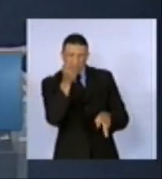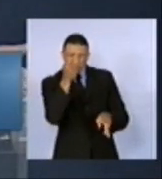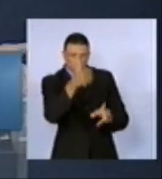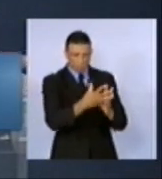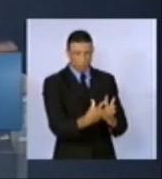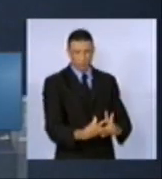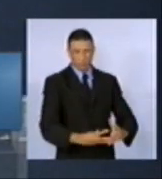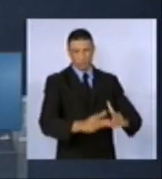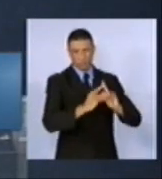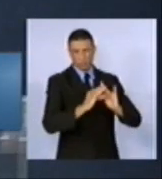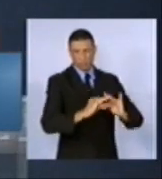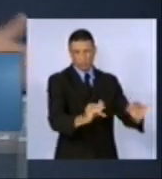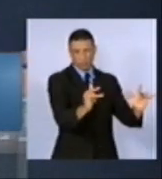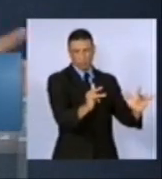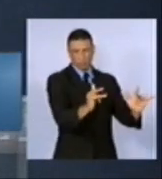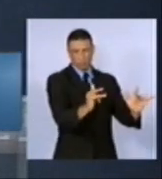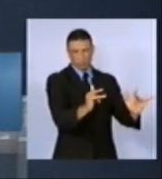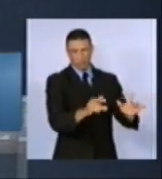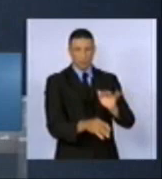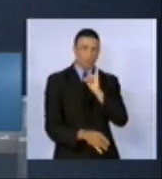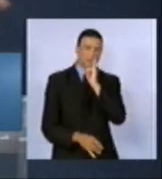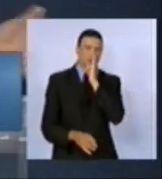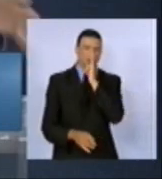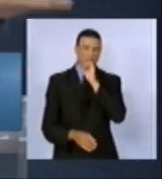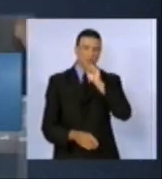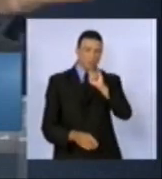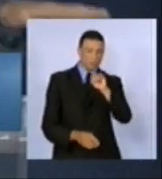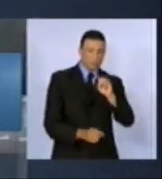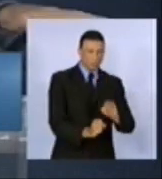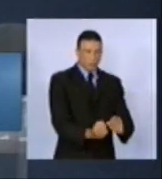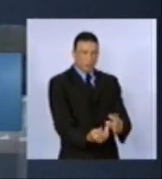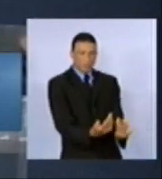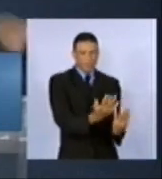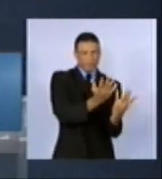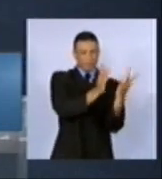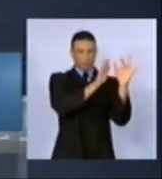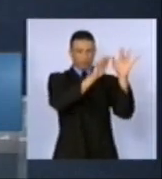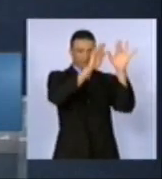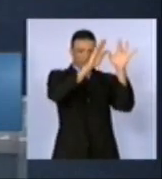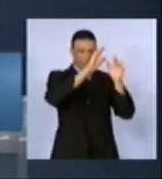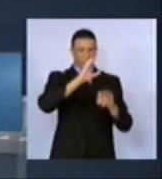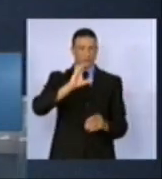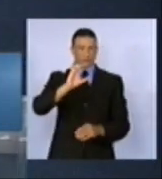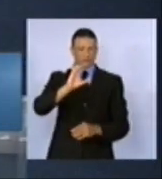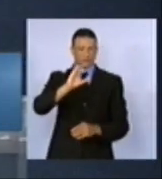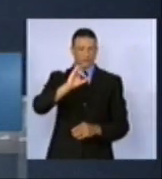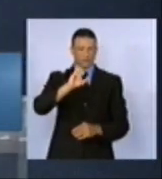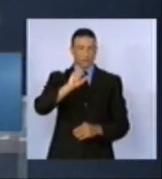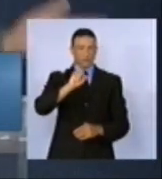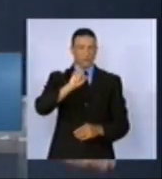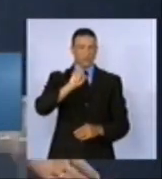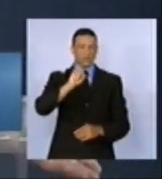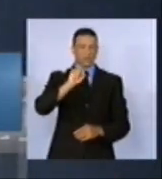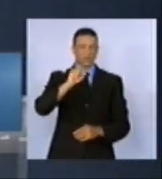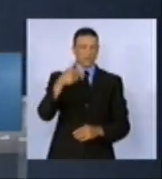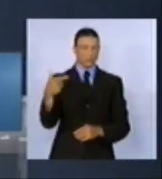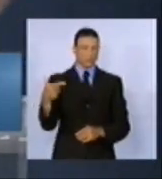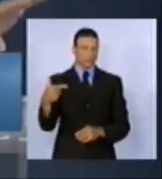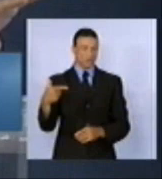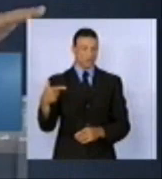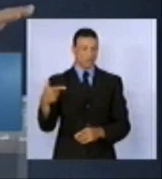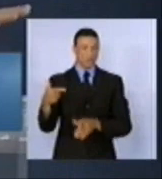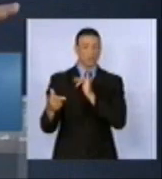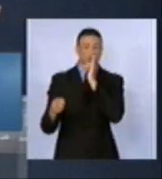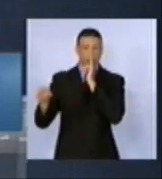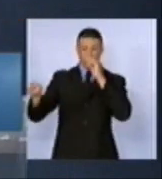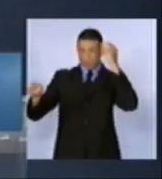embora então se em um ano queima ou não queima se a emissão de CO2 de pala é igual Ok mas em São Paulo não você fica